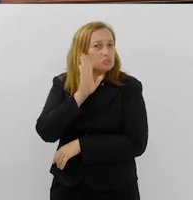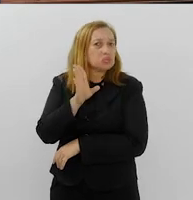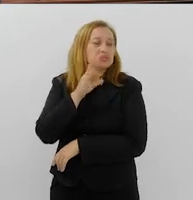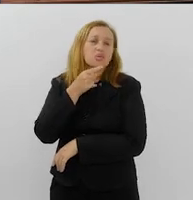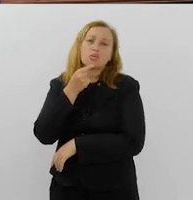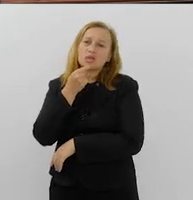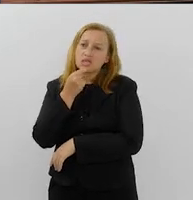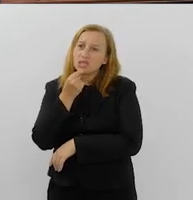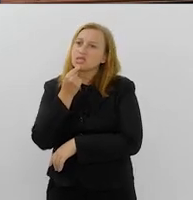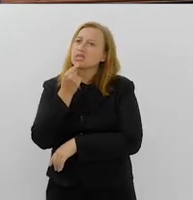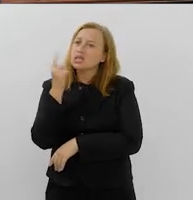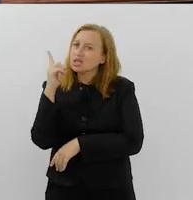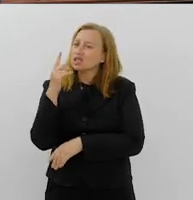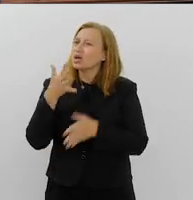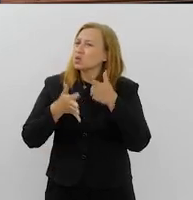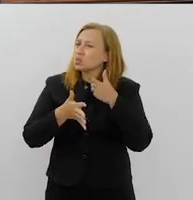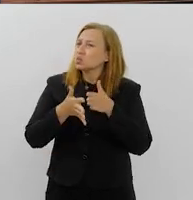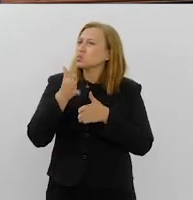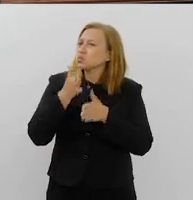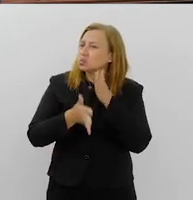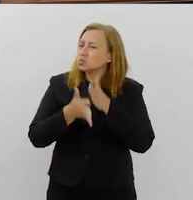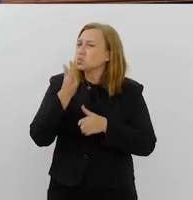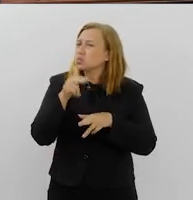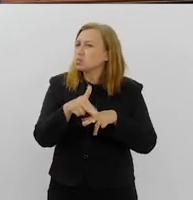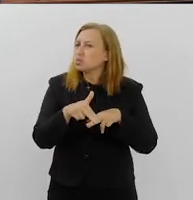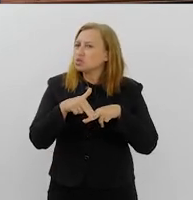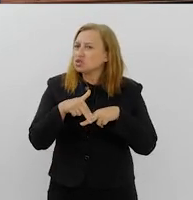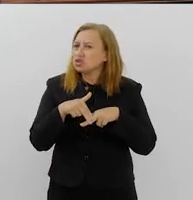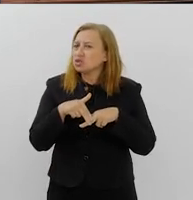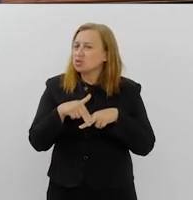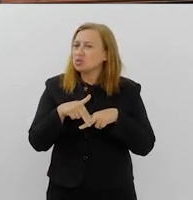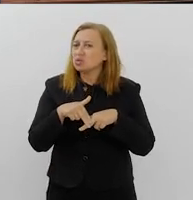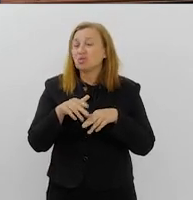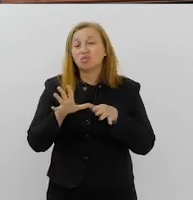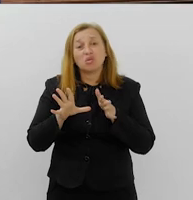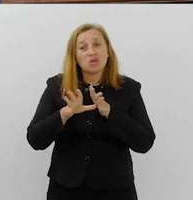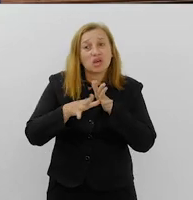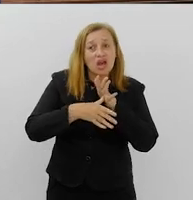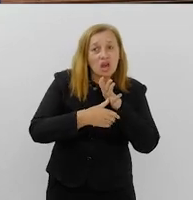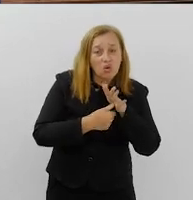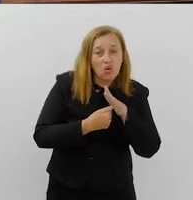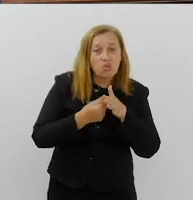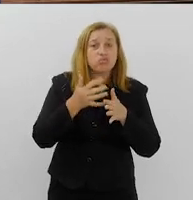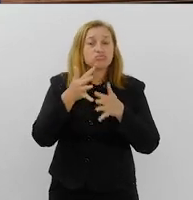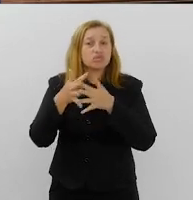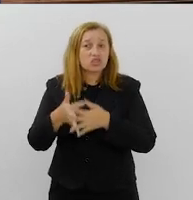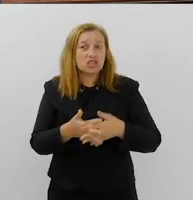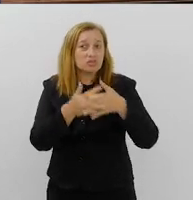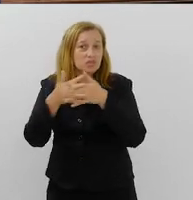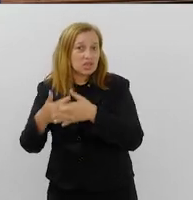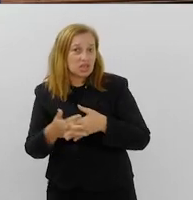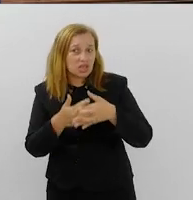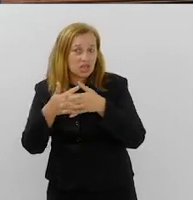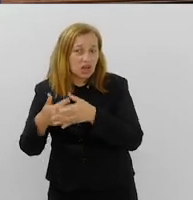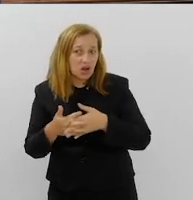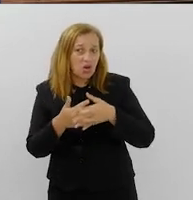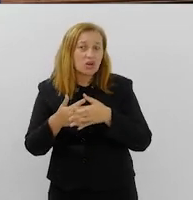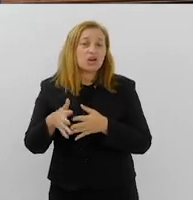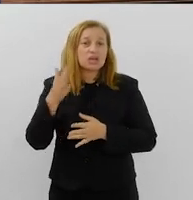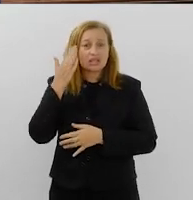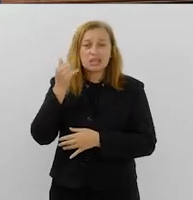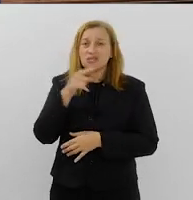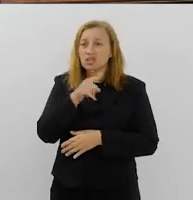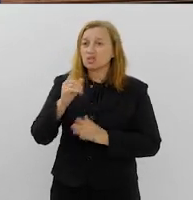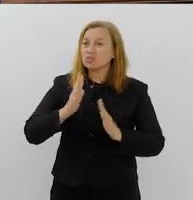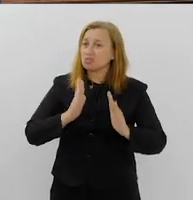Janeiro, principalmente, está muito complicado por conta do excesso de assaltos, de furtos, de roubos. Sei